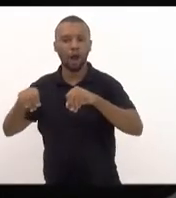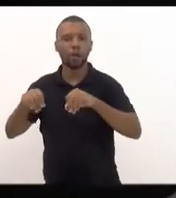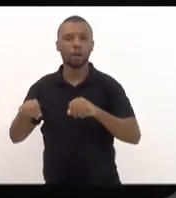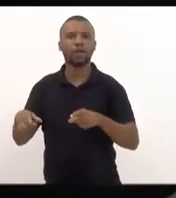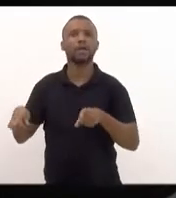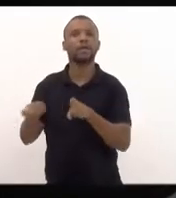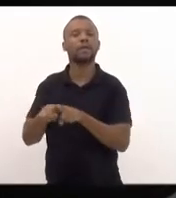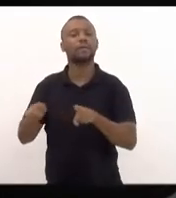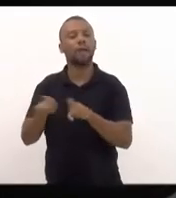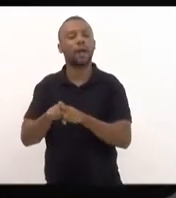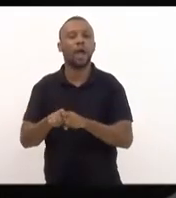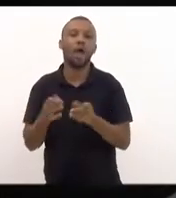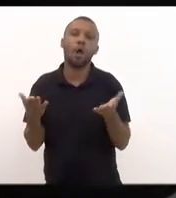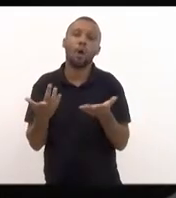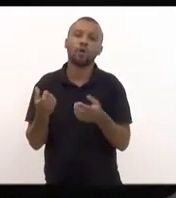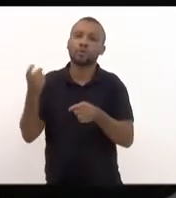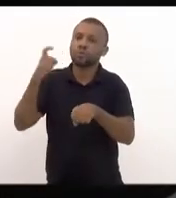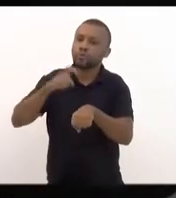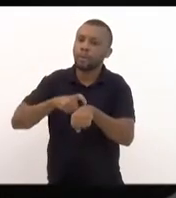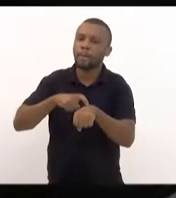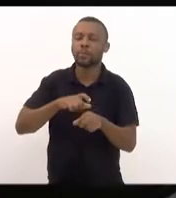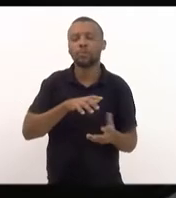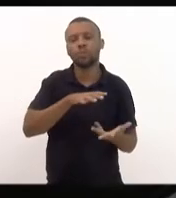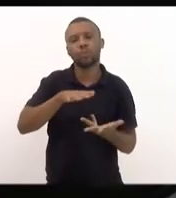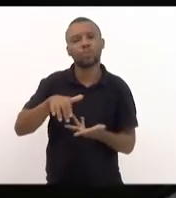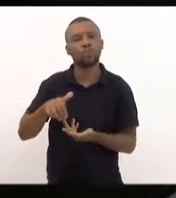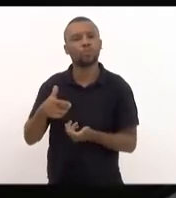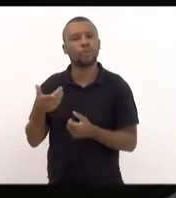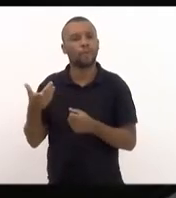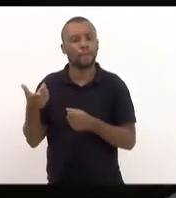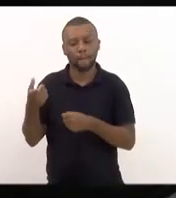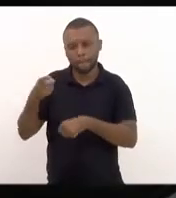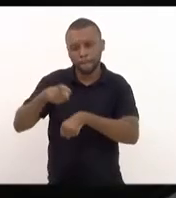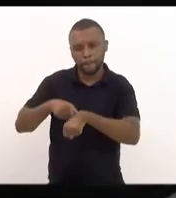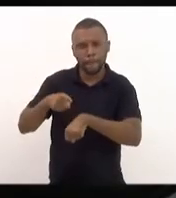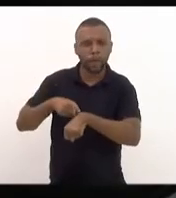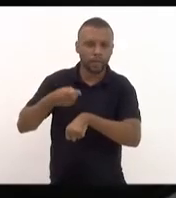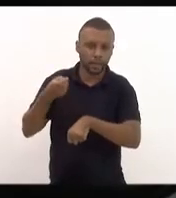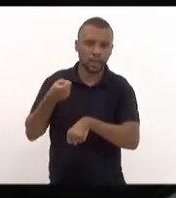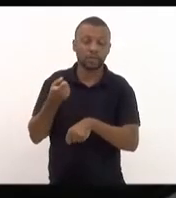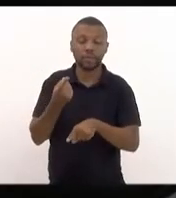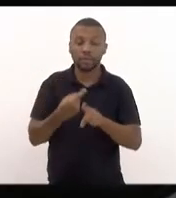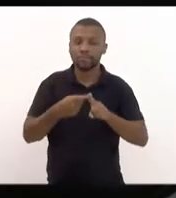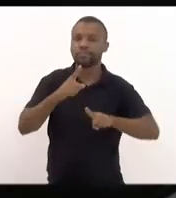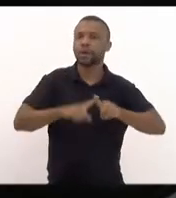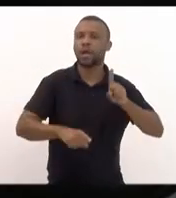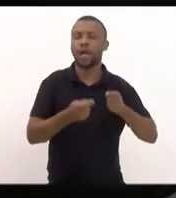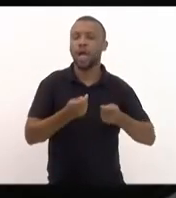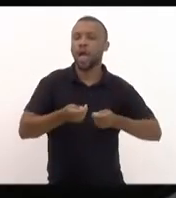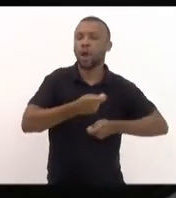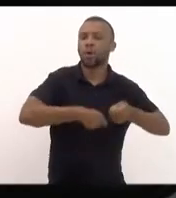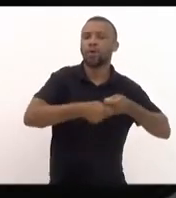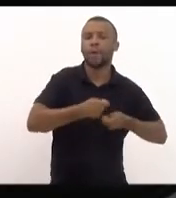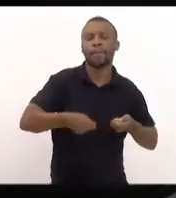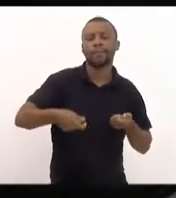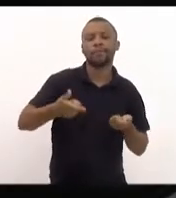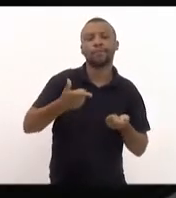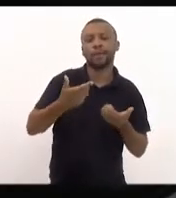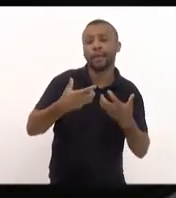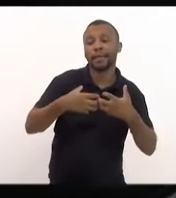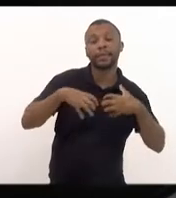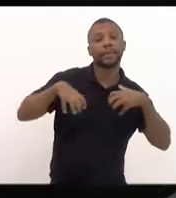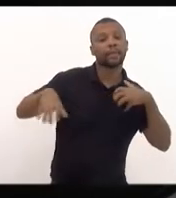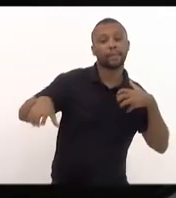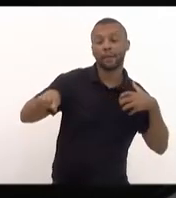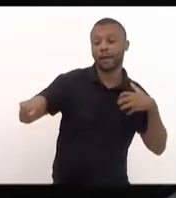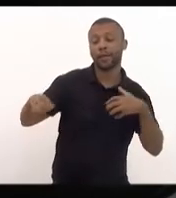tempo, hoje, no mundo moderno, não se fala em desenvolvimento econômico sem sustentabilidade. A gente sabe que qualquer forma de